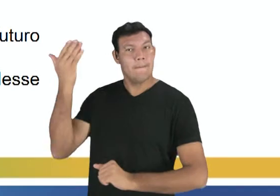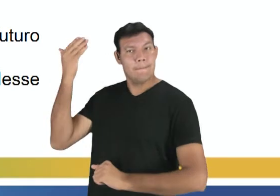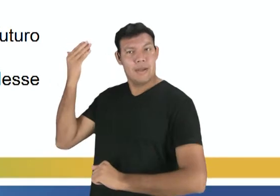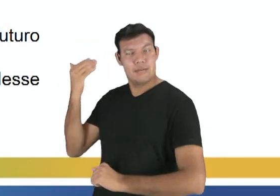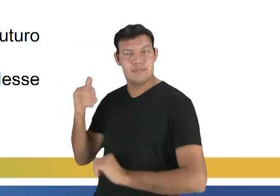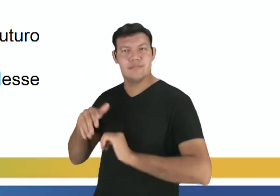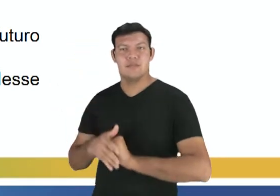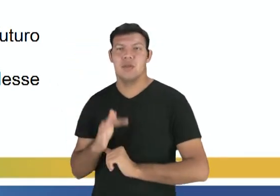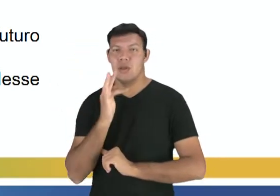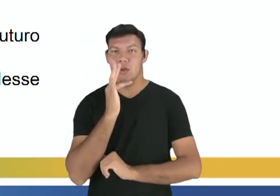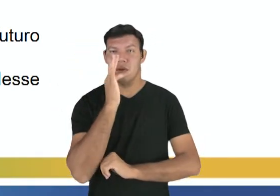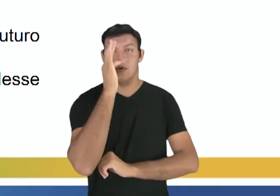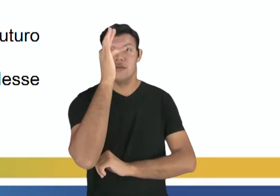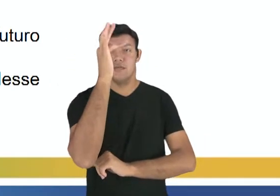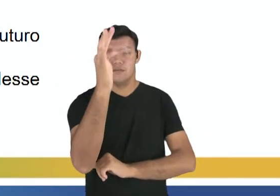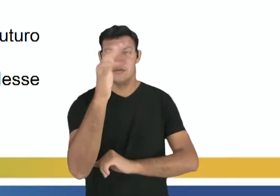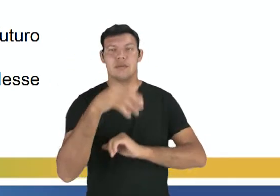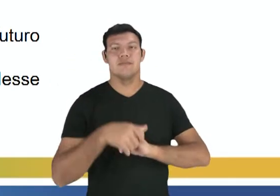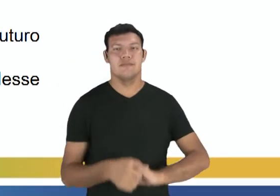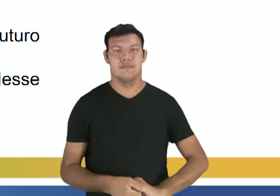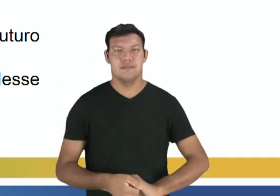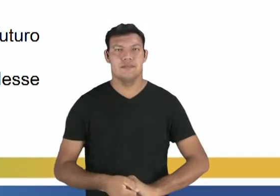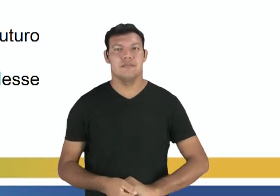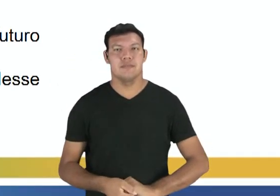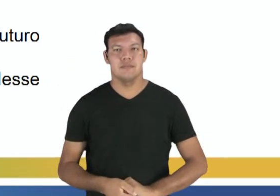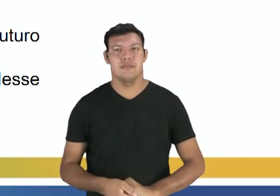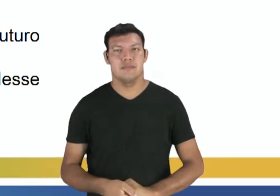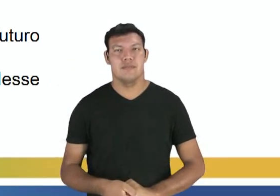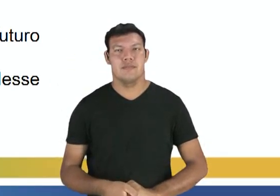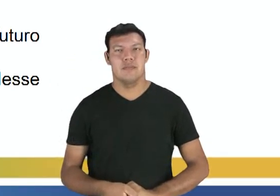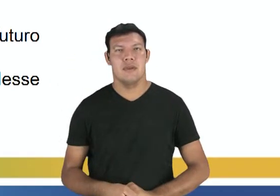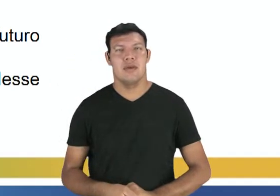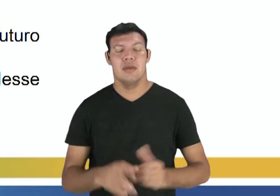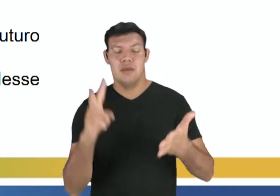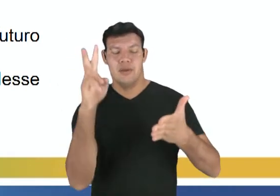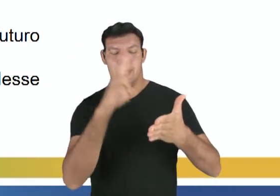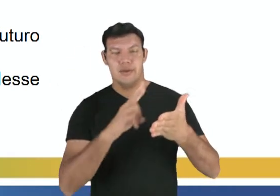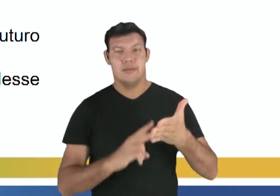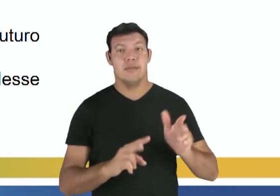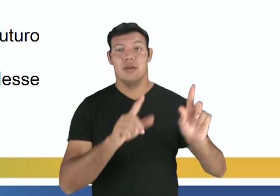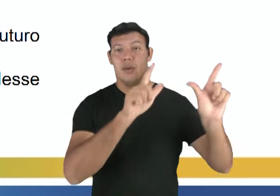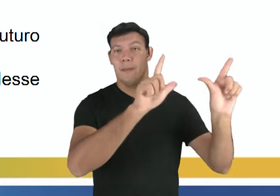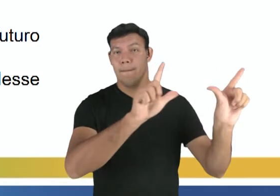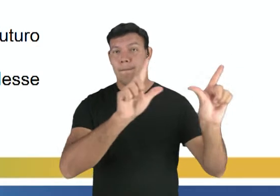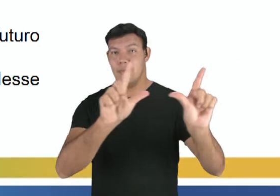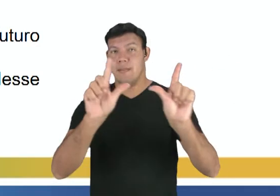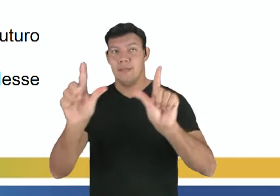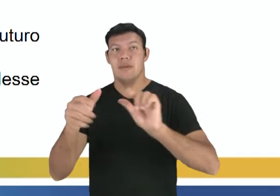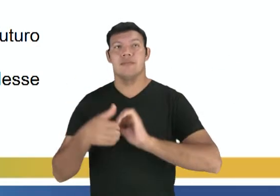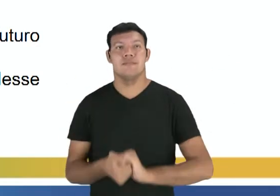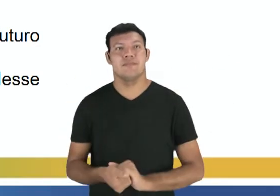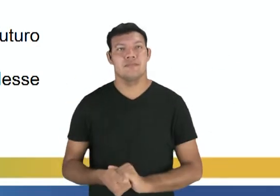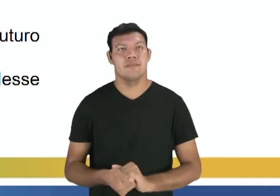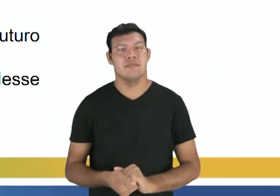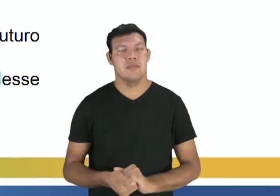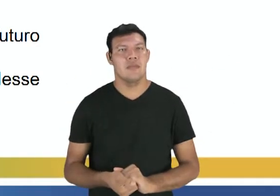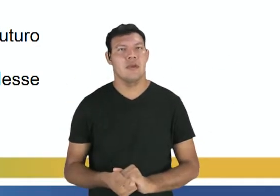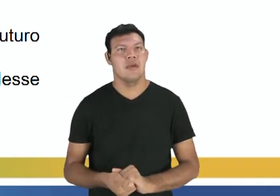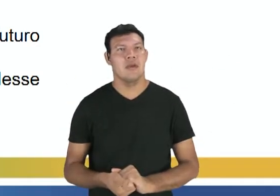passado e futuro, né, o que ainda virá. Vamos ler essa tirinha aí. Pedrinho